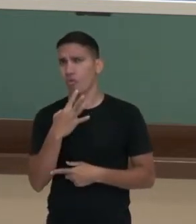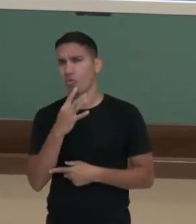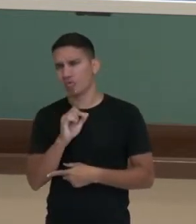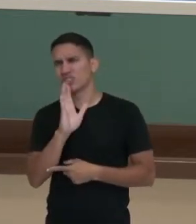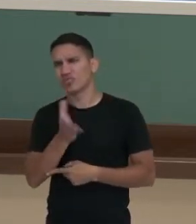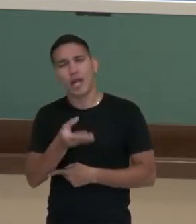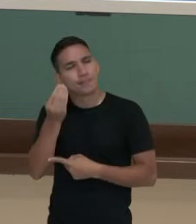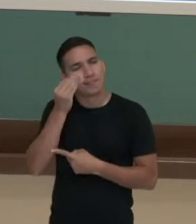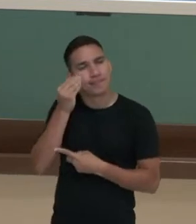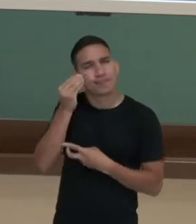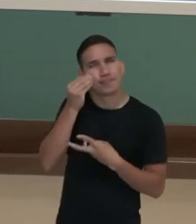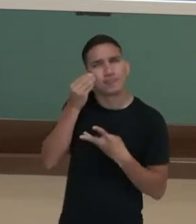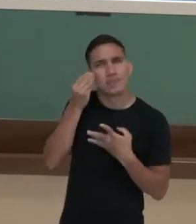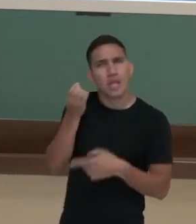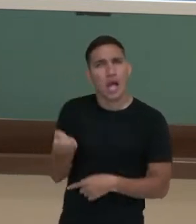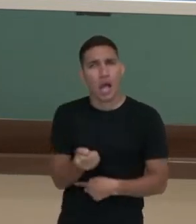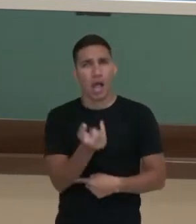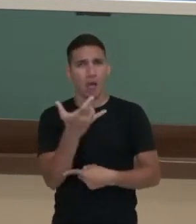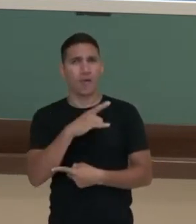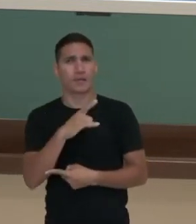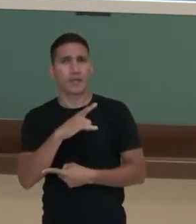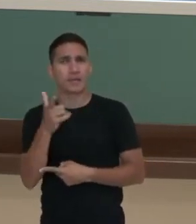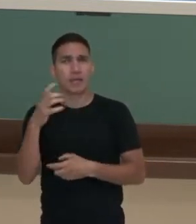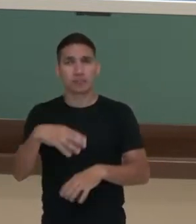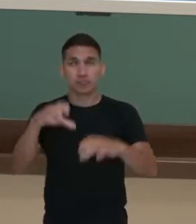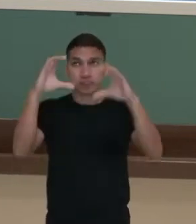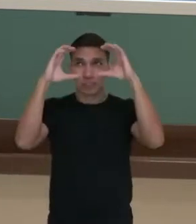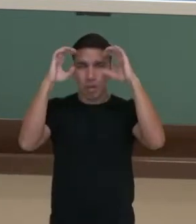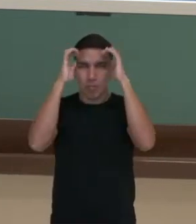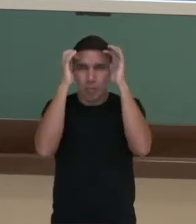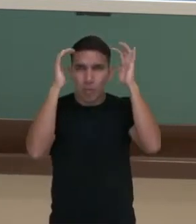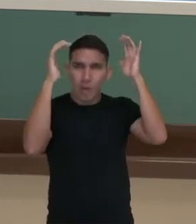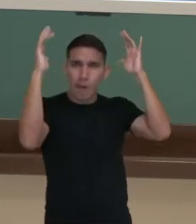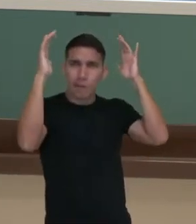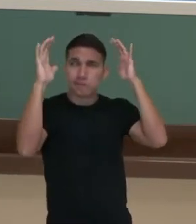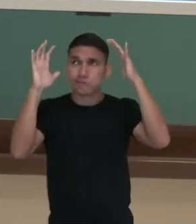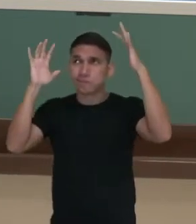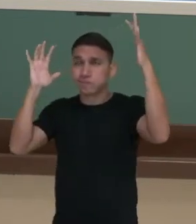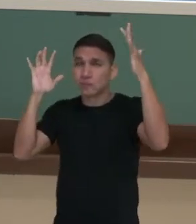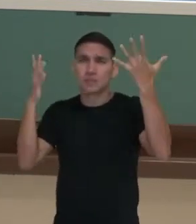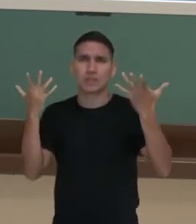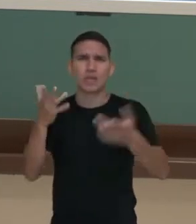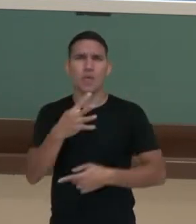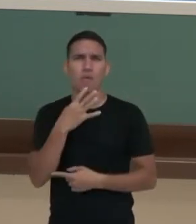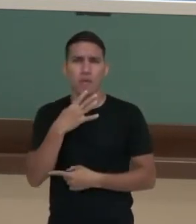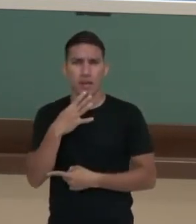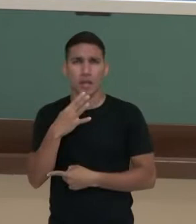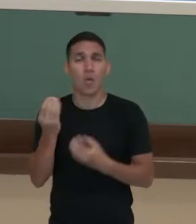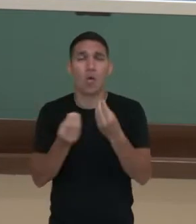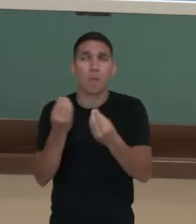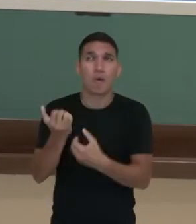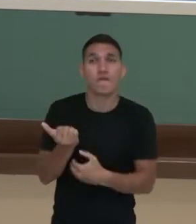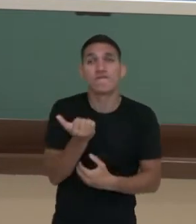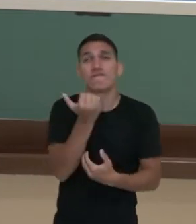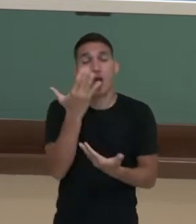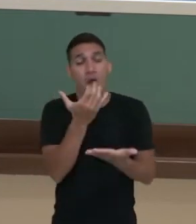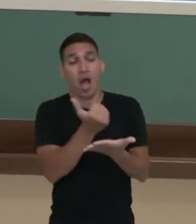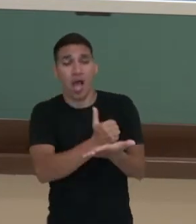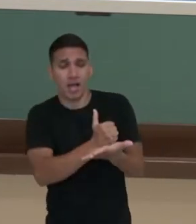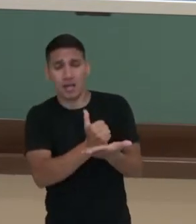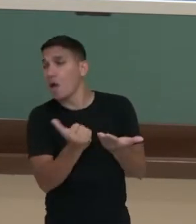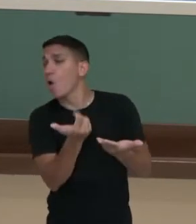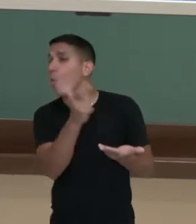já experimentou algum dispositivo de realidade virtual fora dos videogames, né? Fora dos